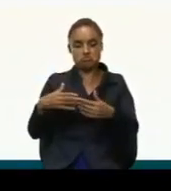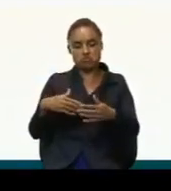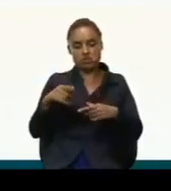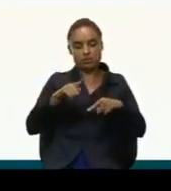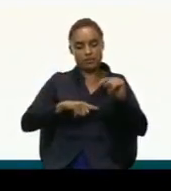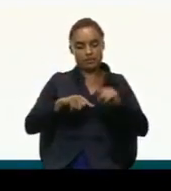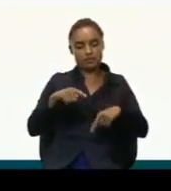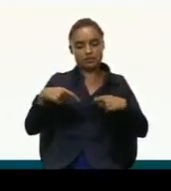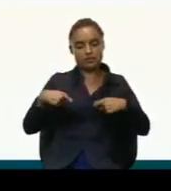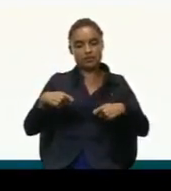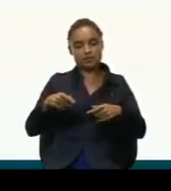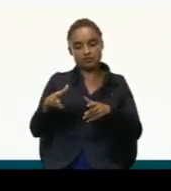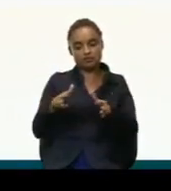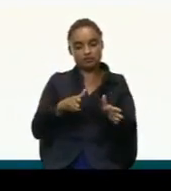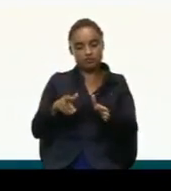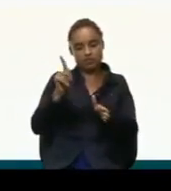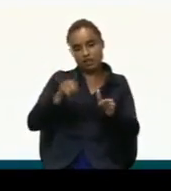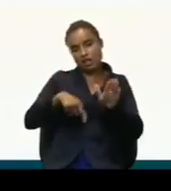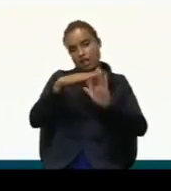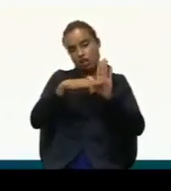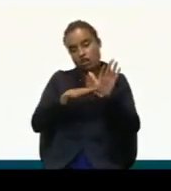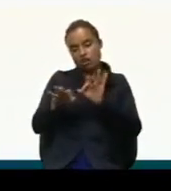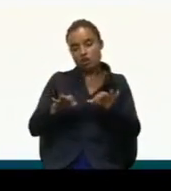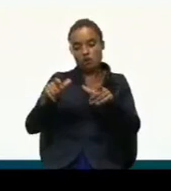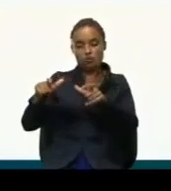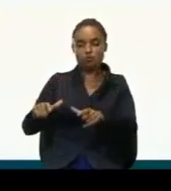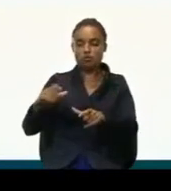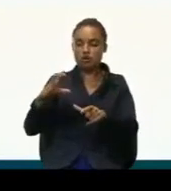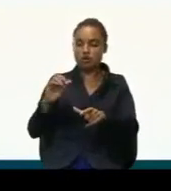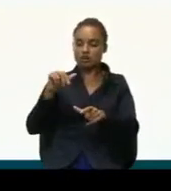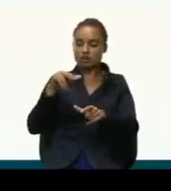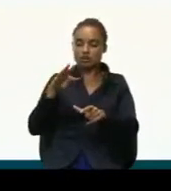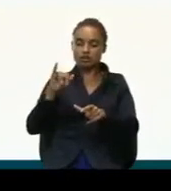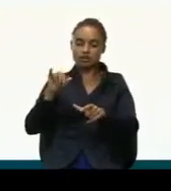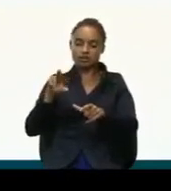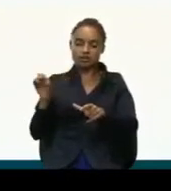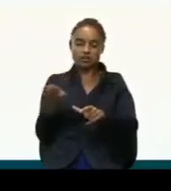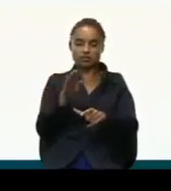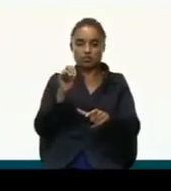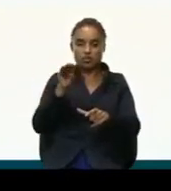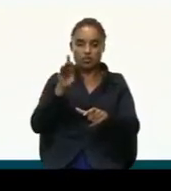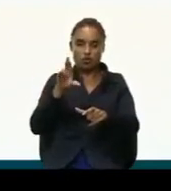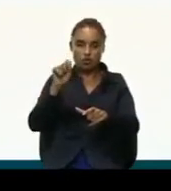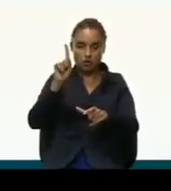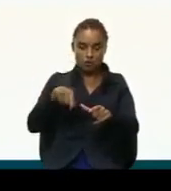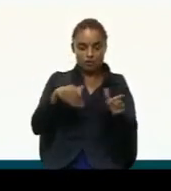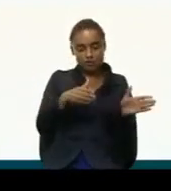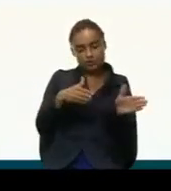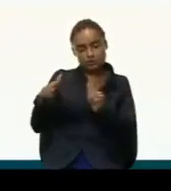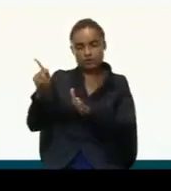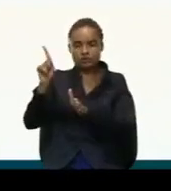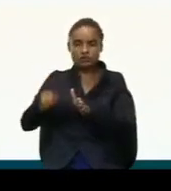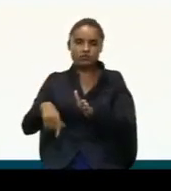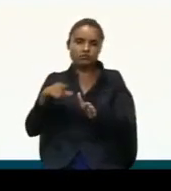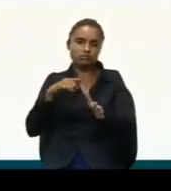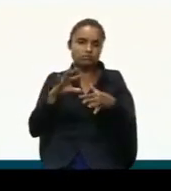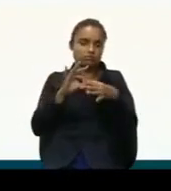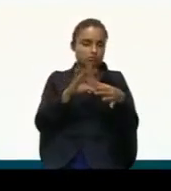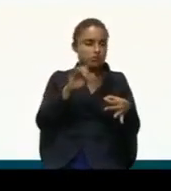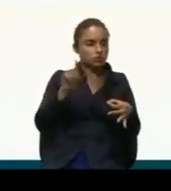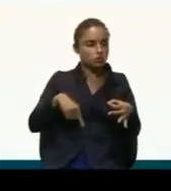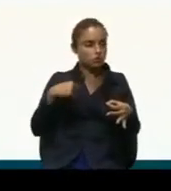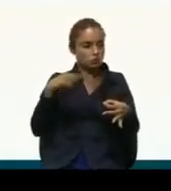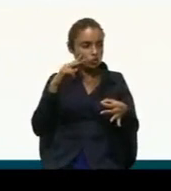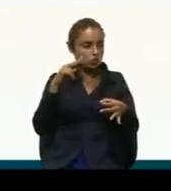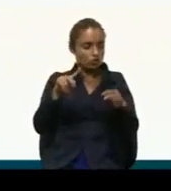Então, esse é mais ou menos o projetinho de um canteiro de obra. É uma locação bem grotesca, assim, sabe? Você vai pegar, vai